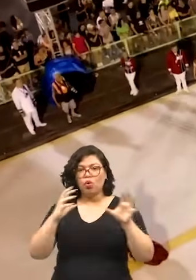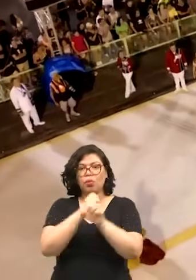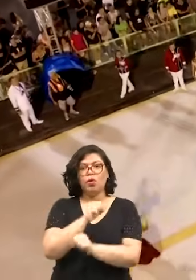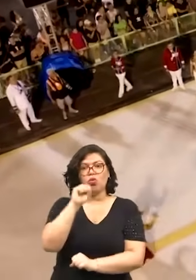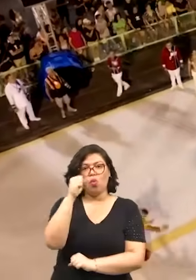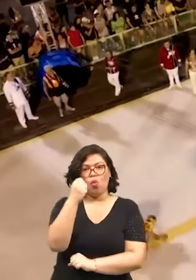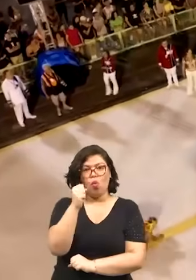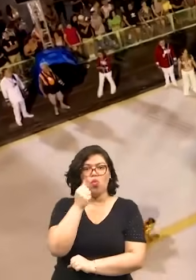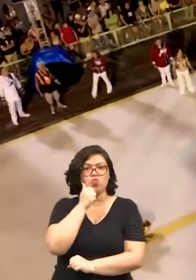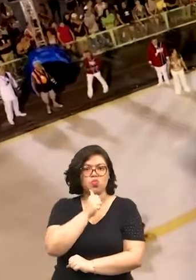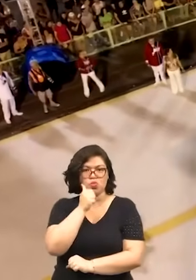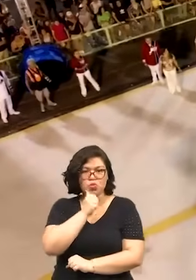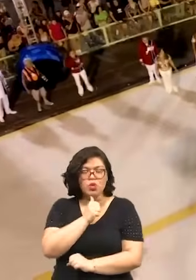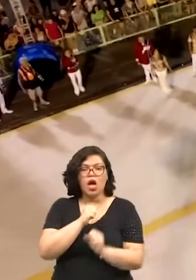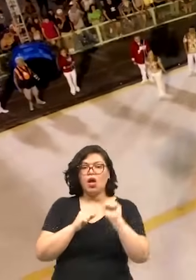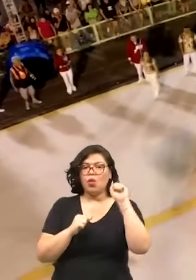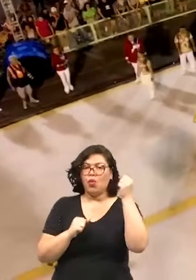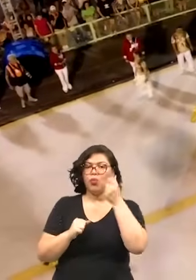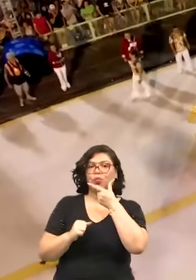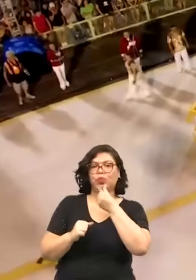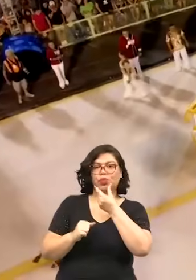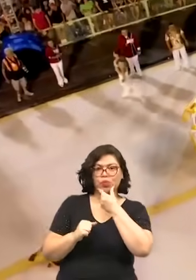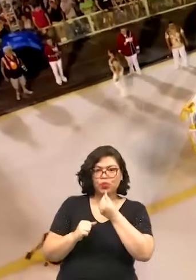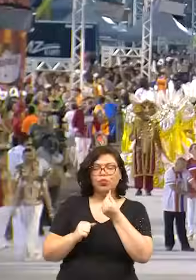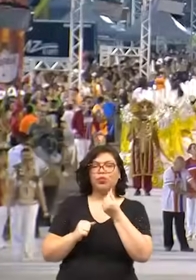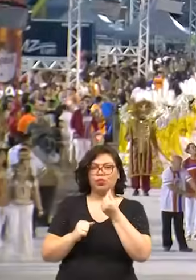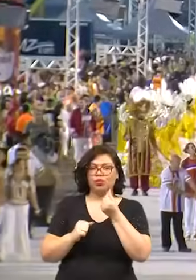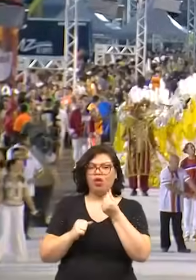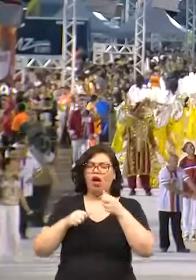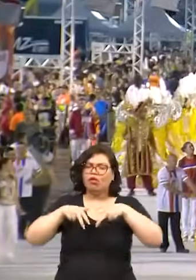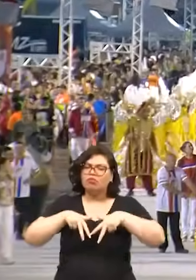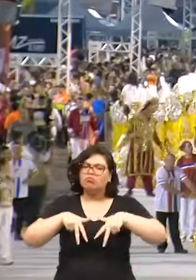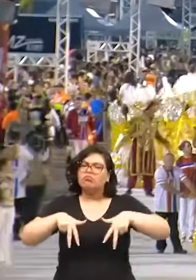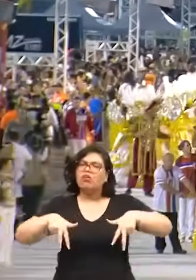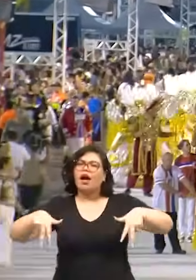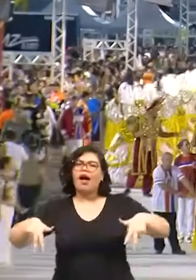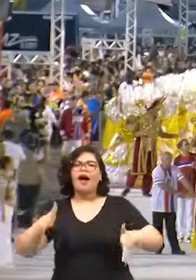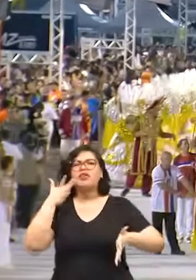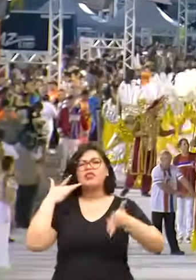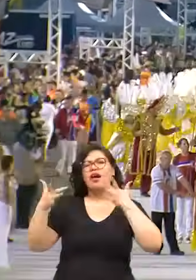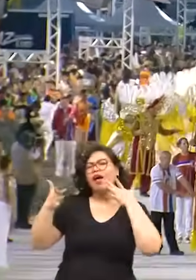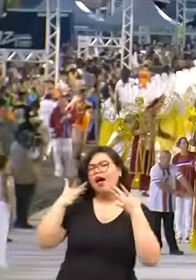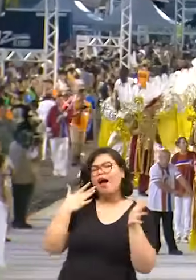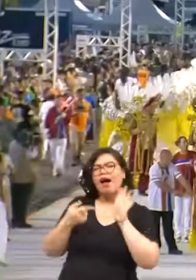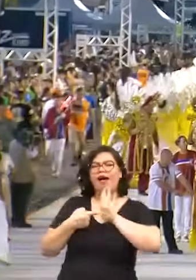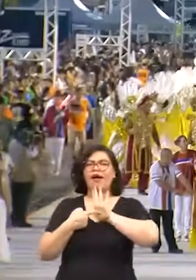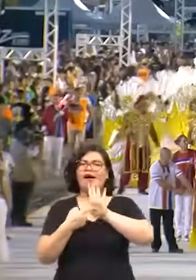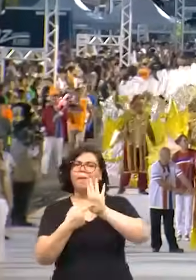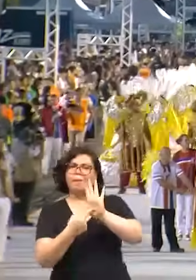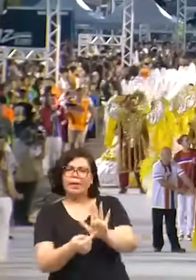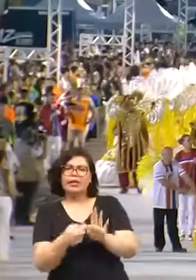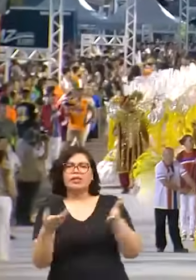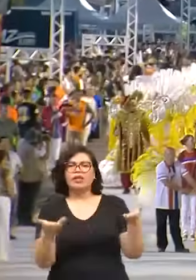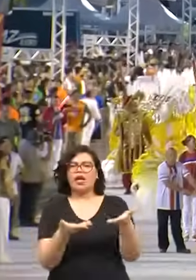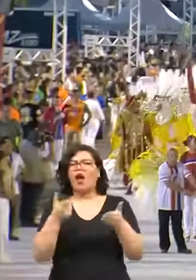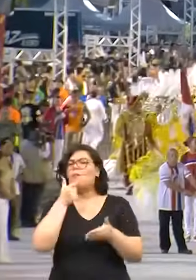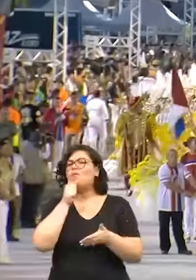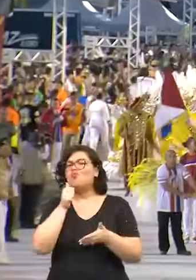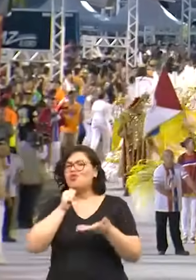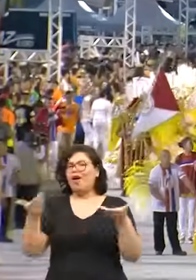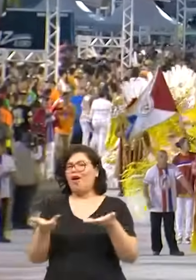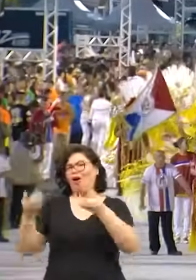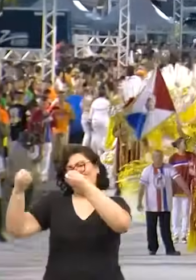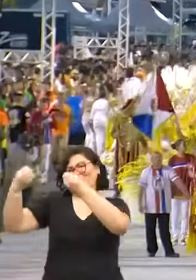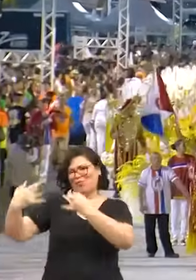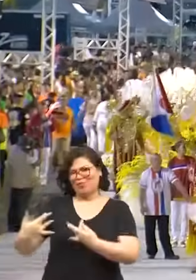8 mulheres e 8 homens, fazendo então, trazendo todo esse teatro, essa representatividade que a Alessandra acabou de